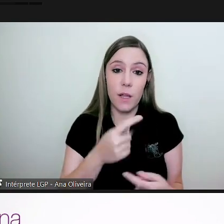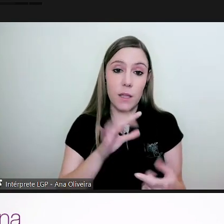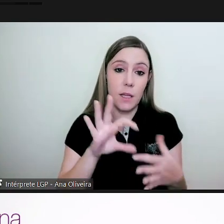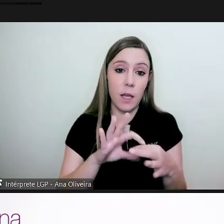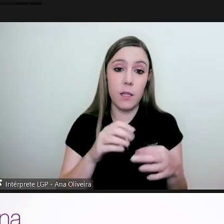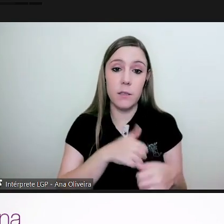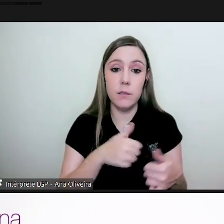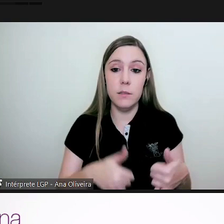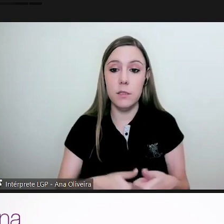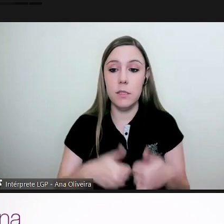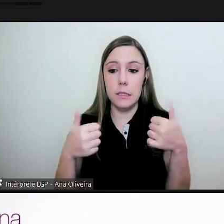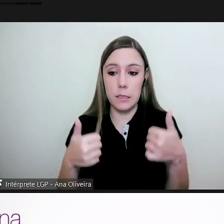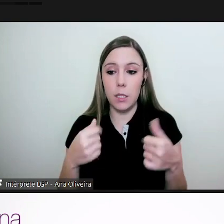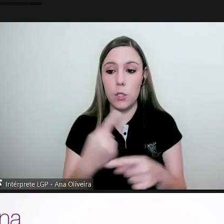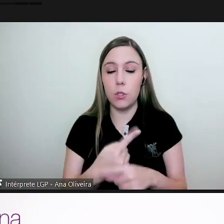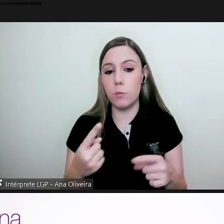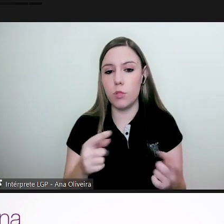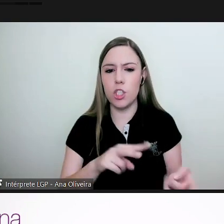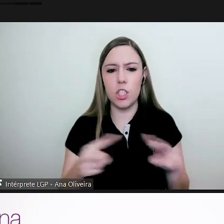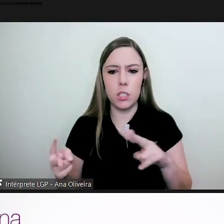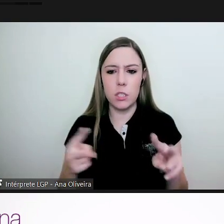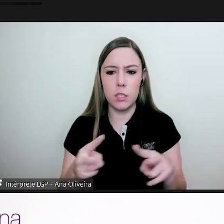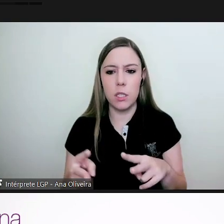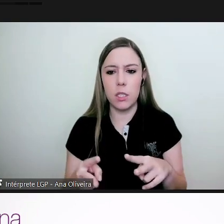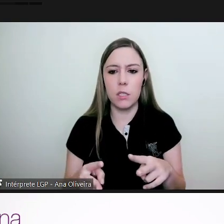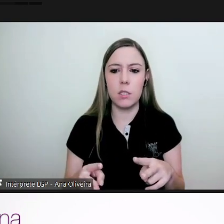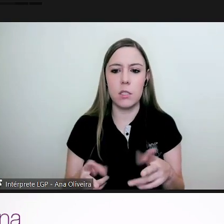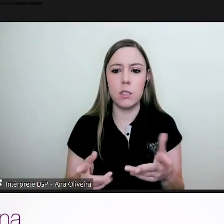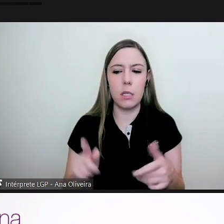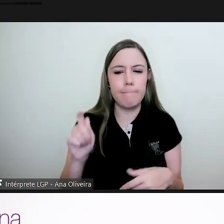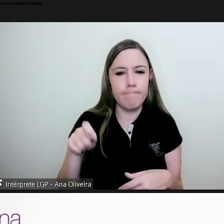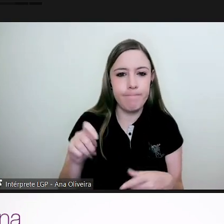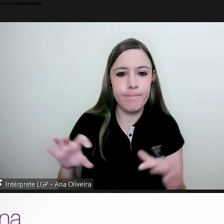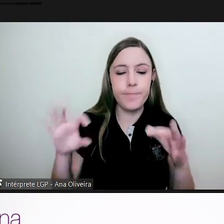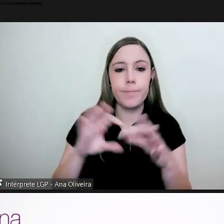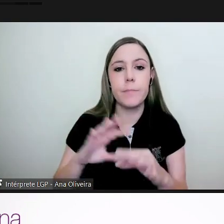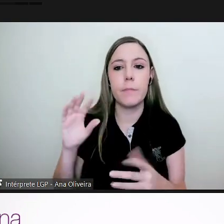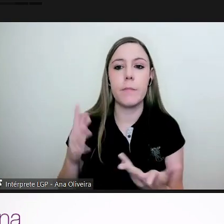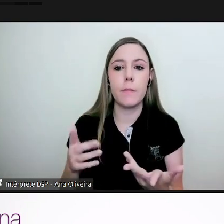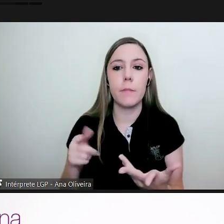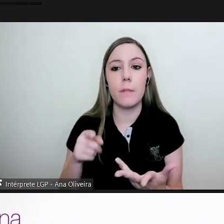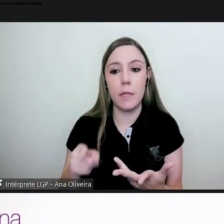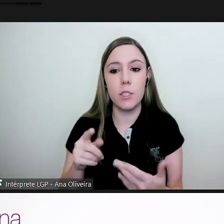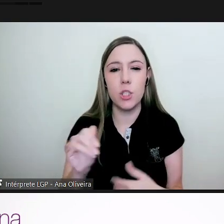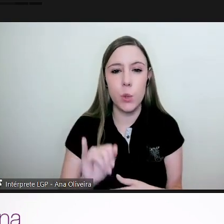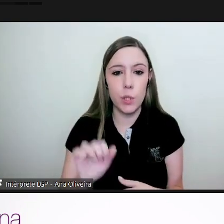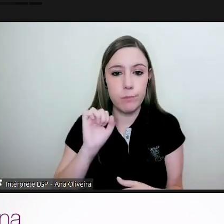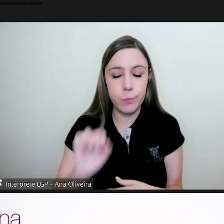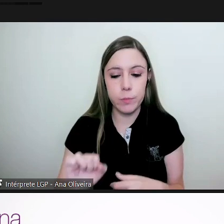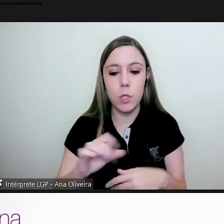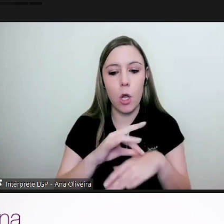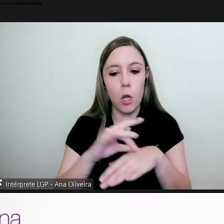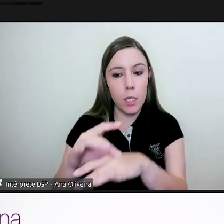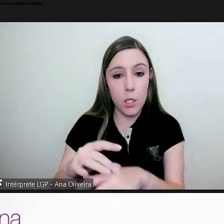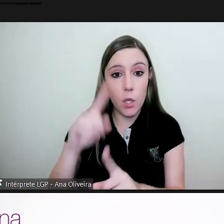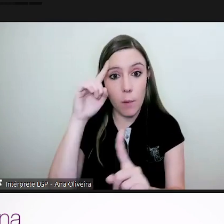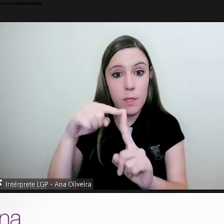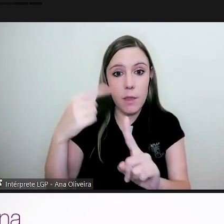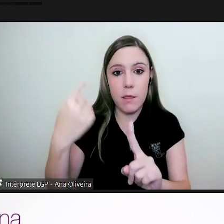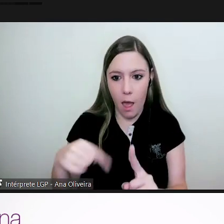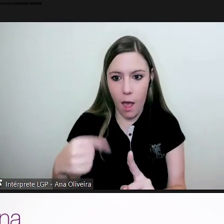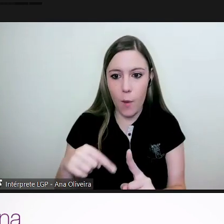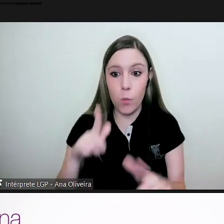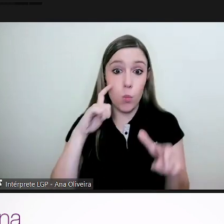estratégia institucional, jurídica, com orientações, princípios, existe. O